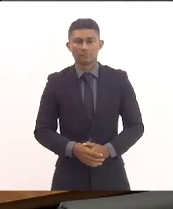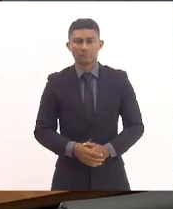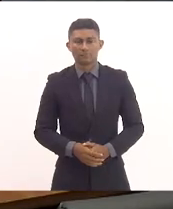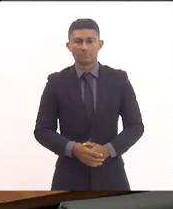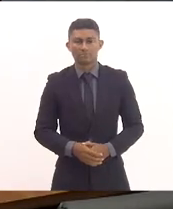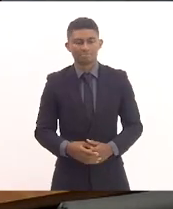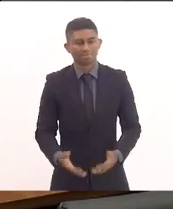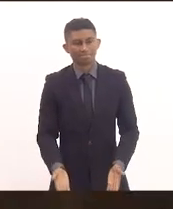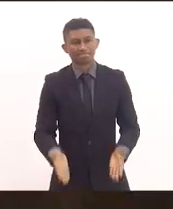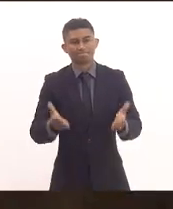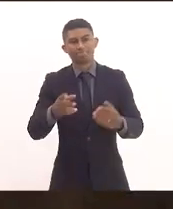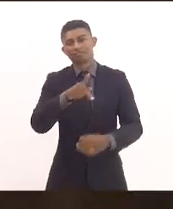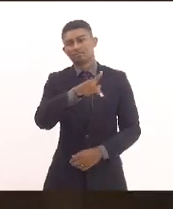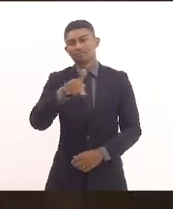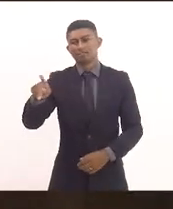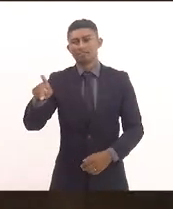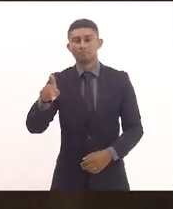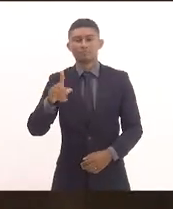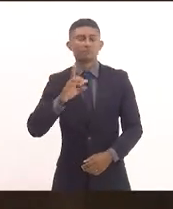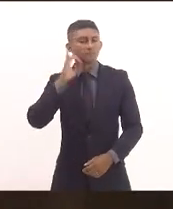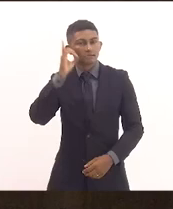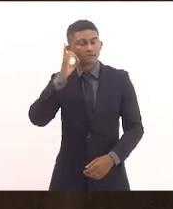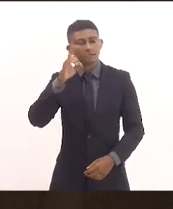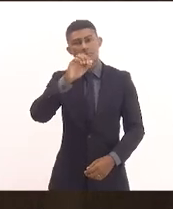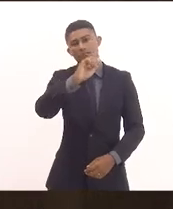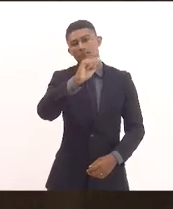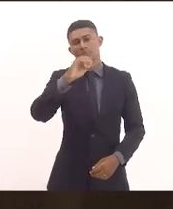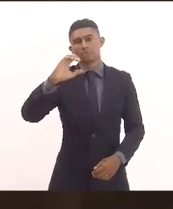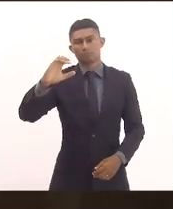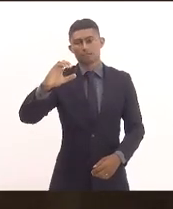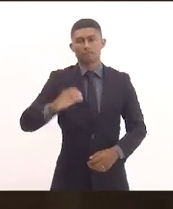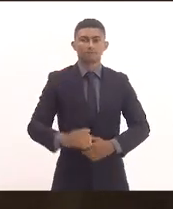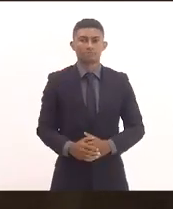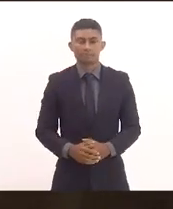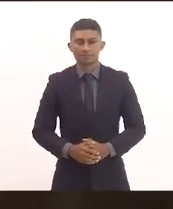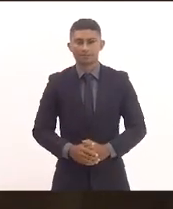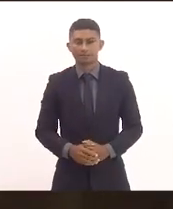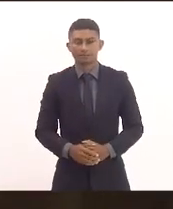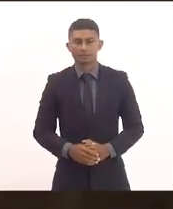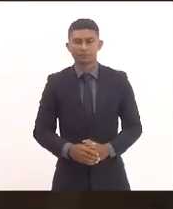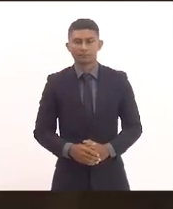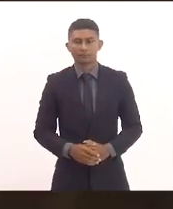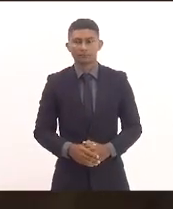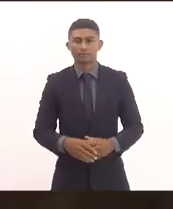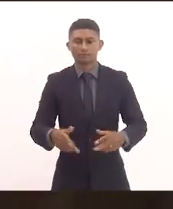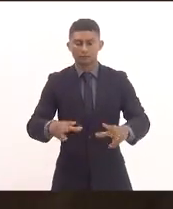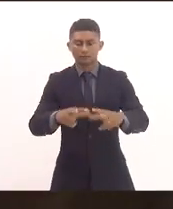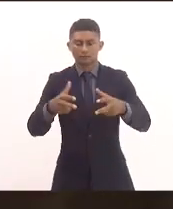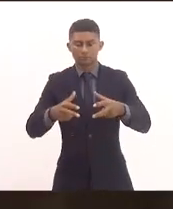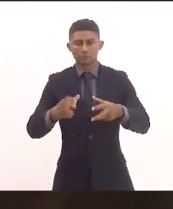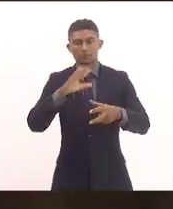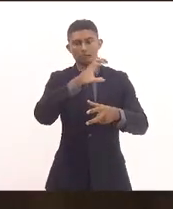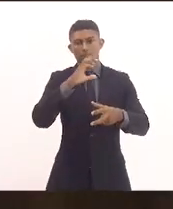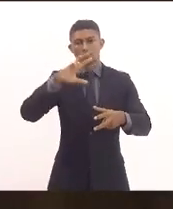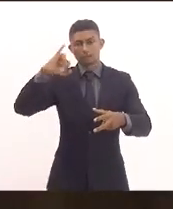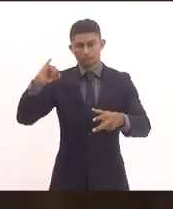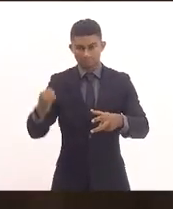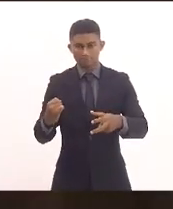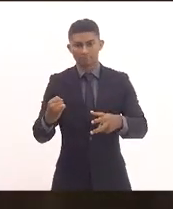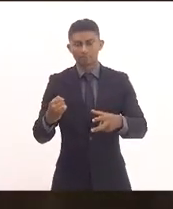Senhor presidente, deputado André Siciliano, pela Comissão de Constituição e